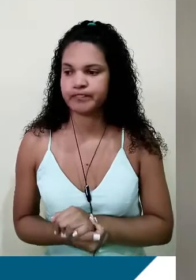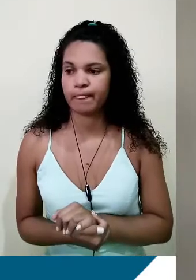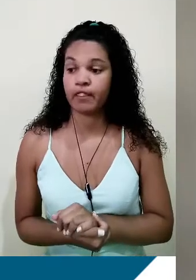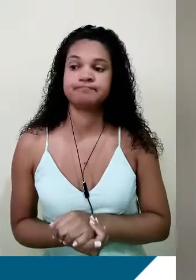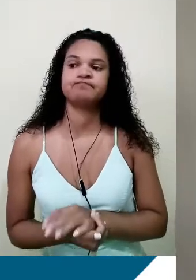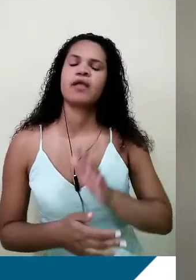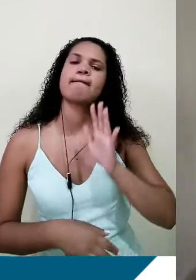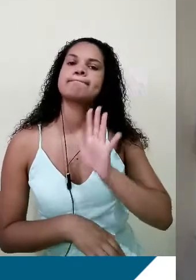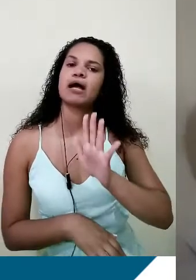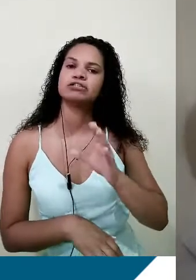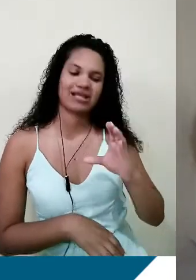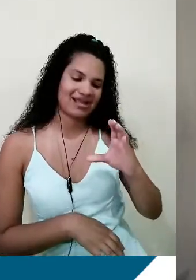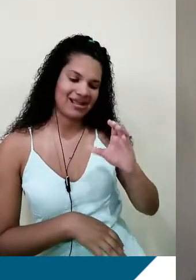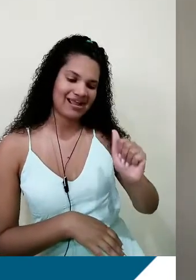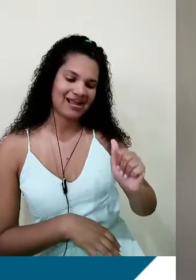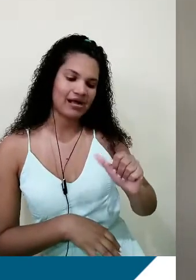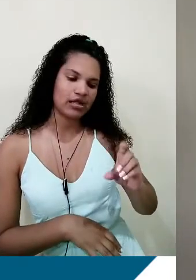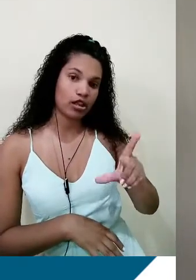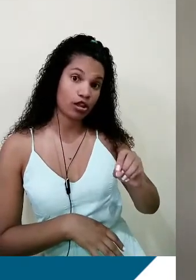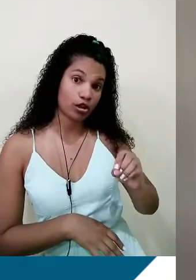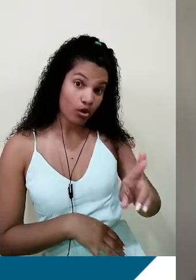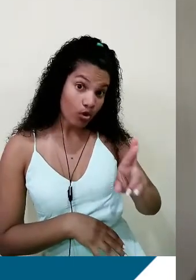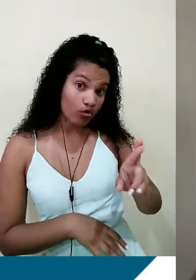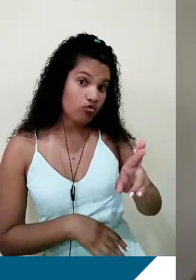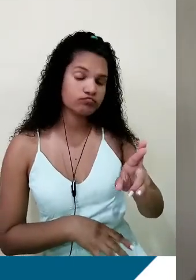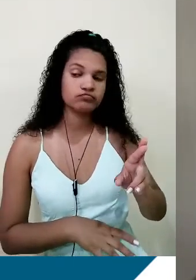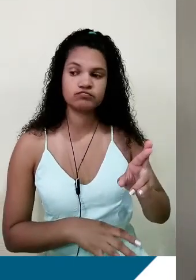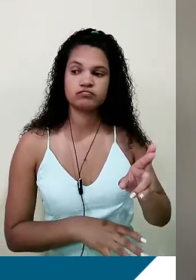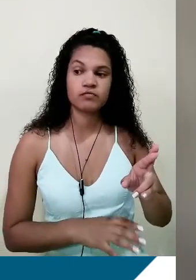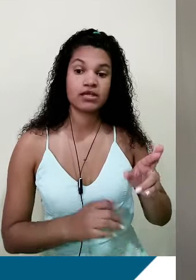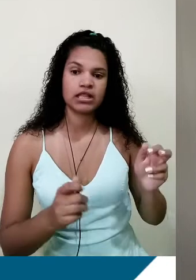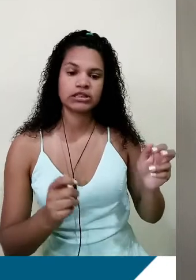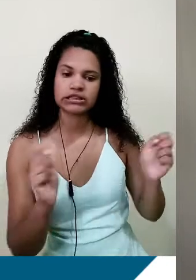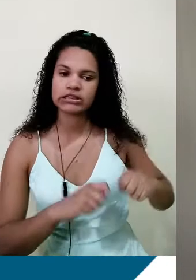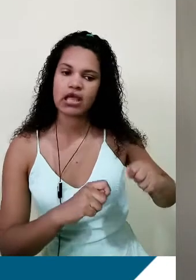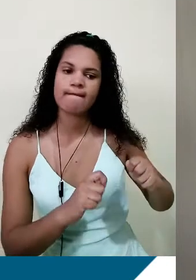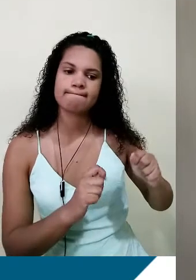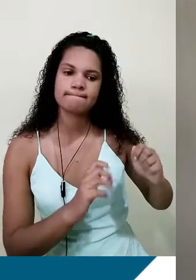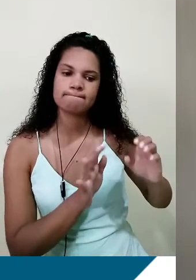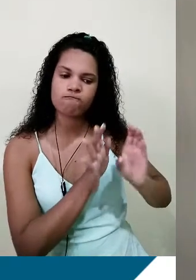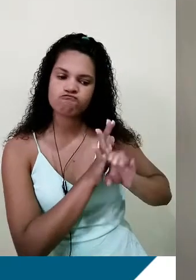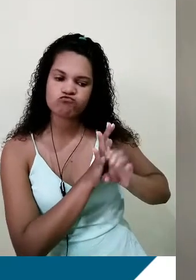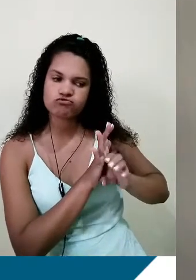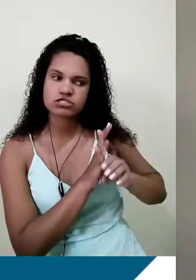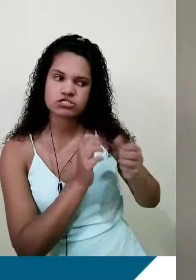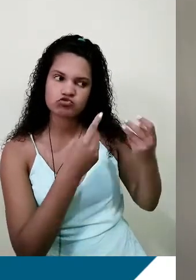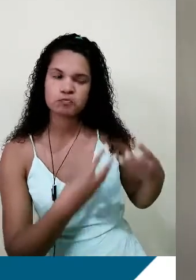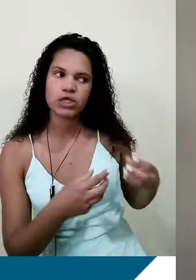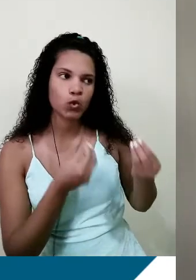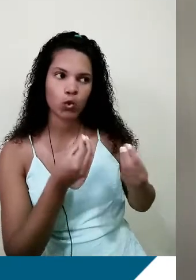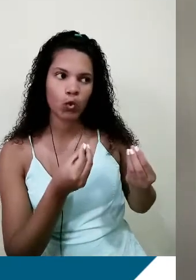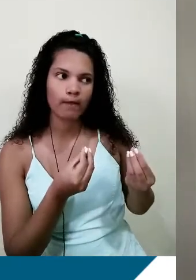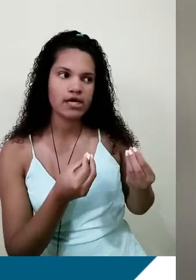de calor, por sua vez, a gente consegue definir como uma forma de